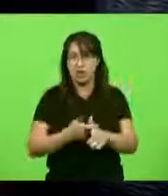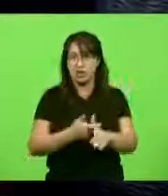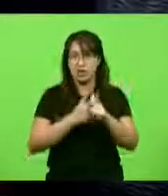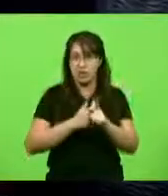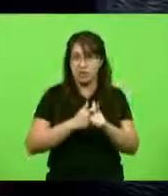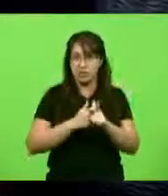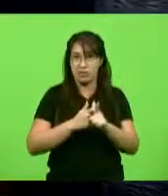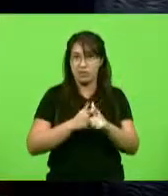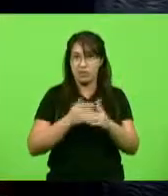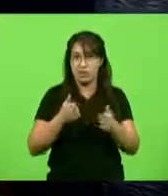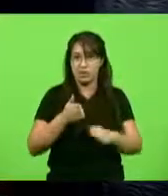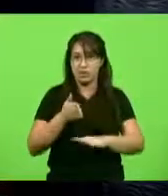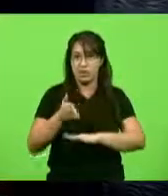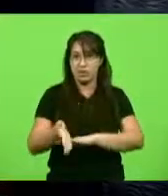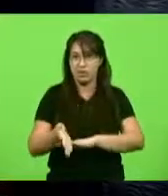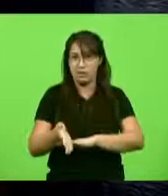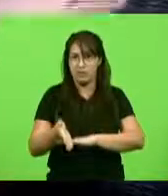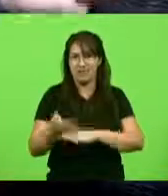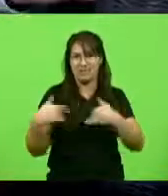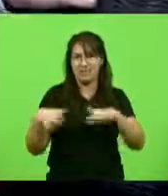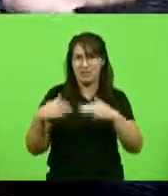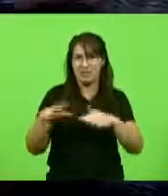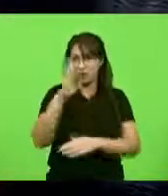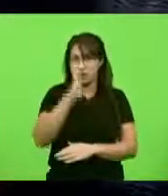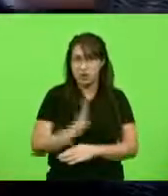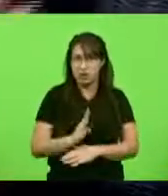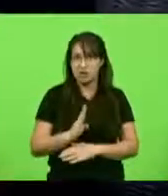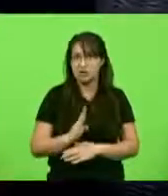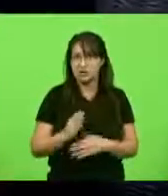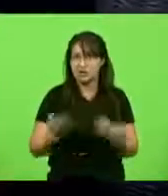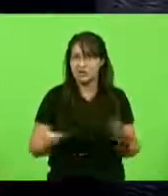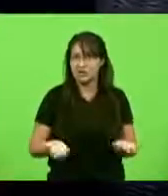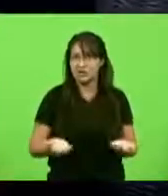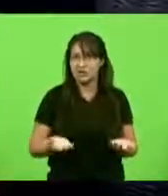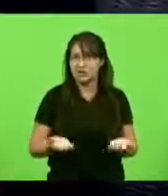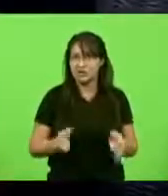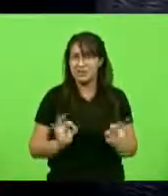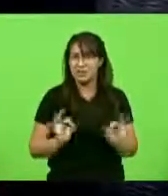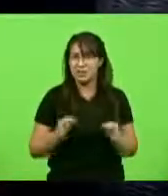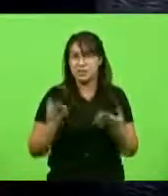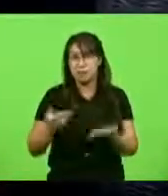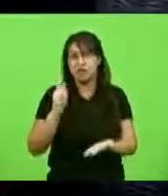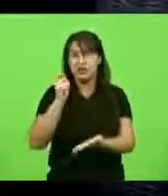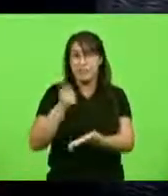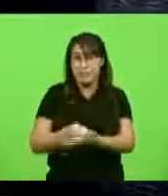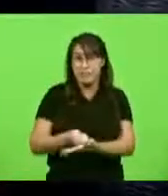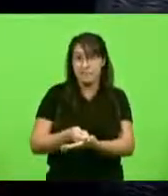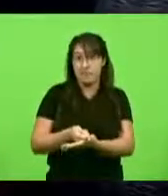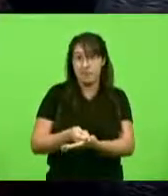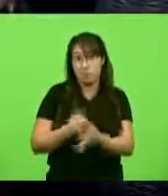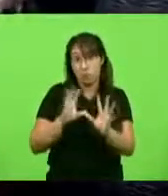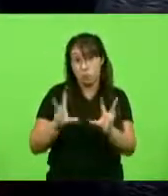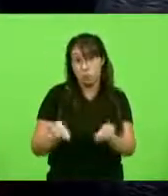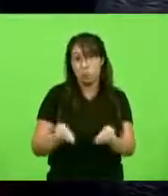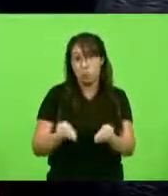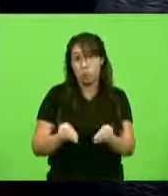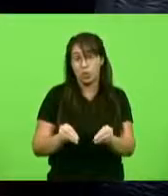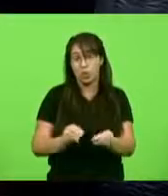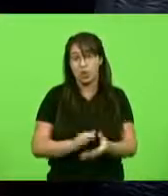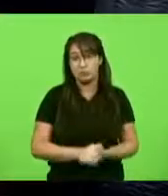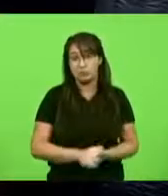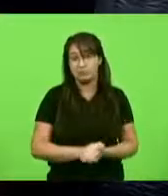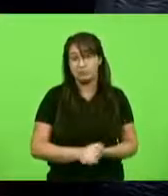fazer fiado na bodega, na venda, na mercearia, tu vai lá e ainda paga à vista. Isso é